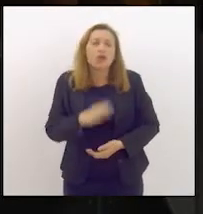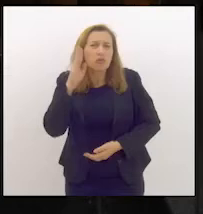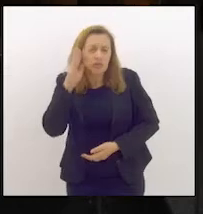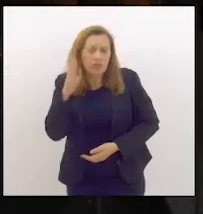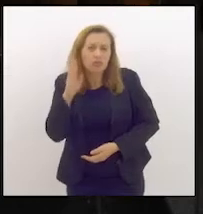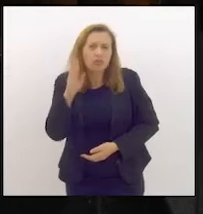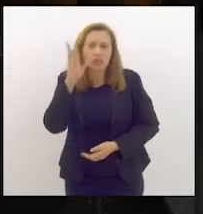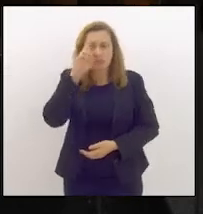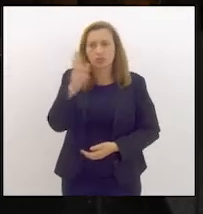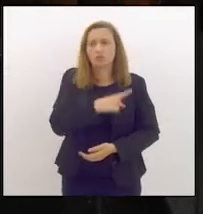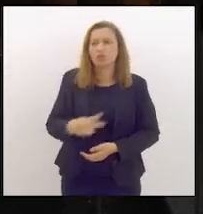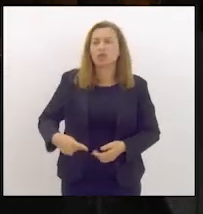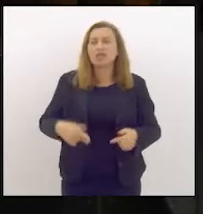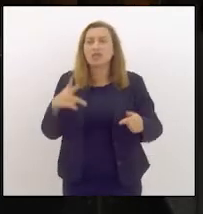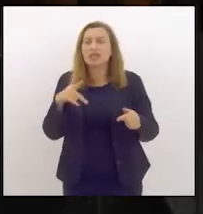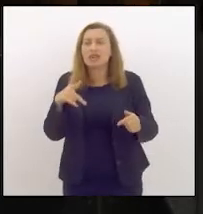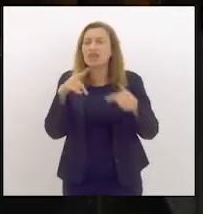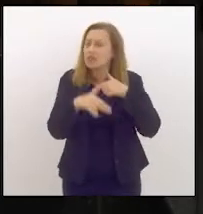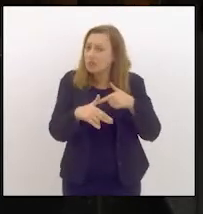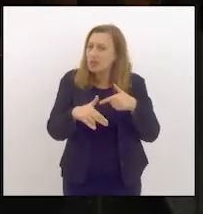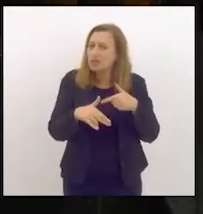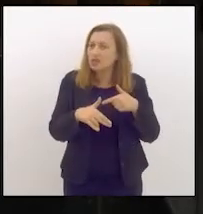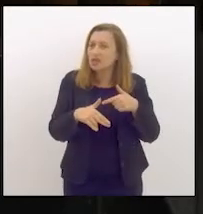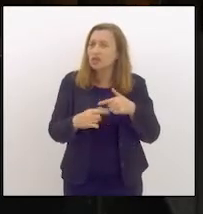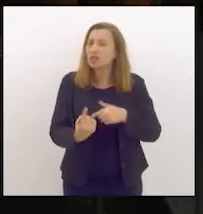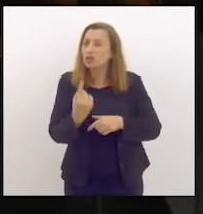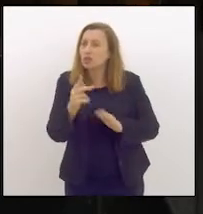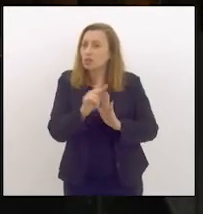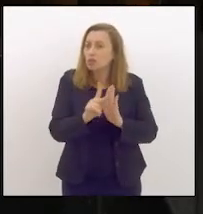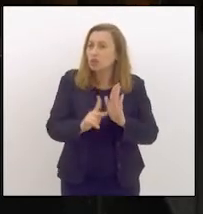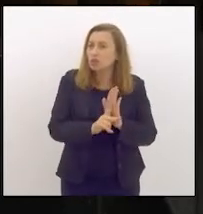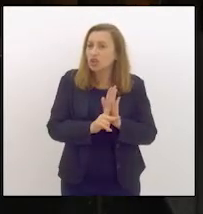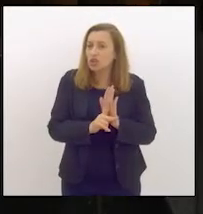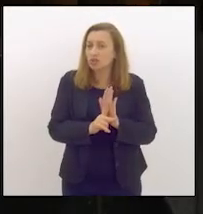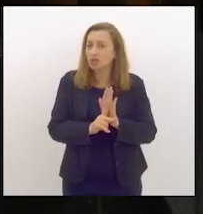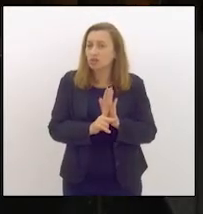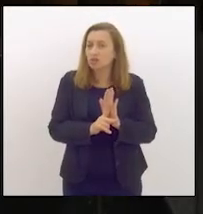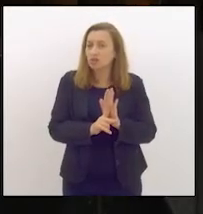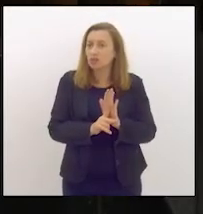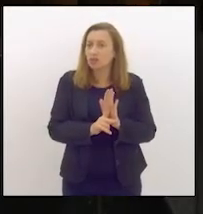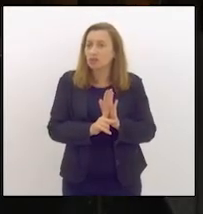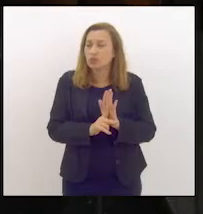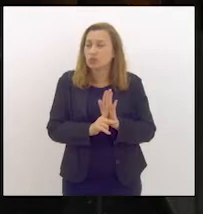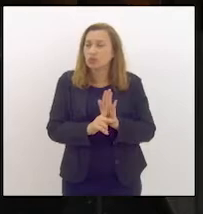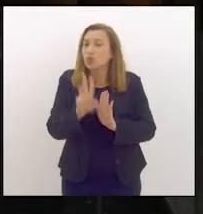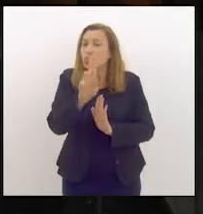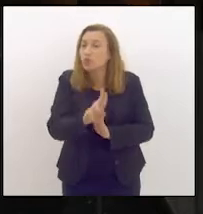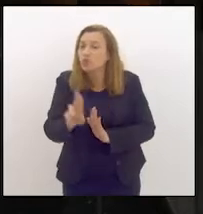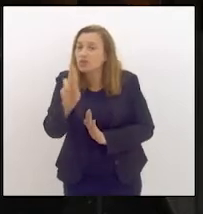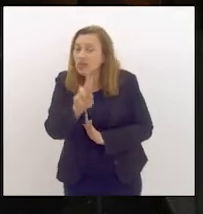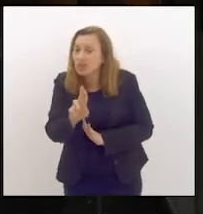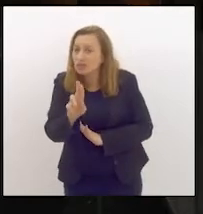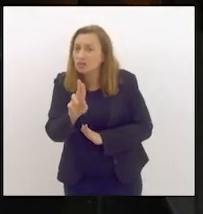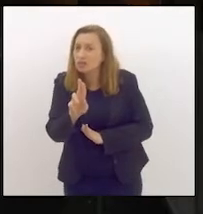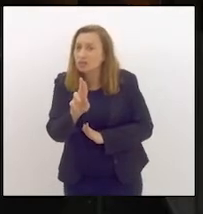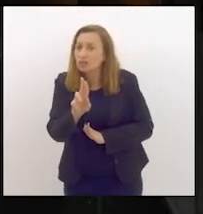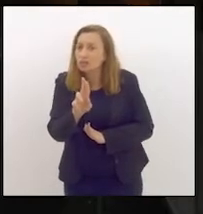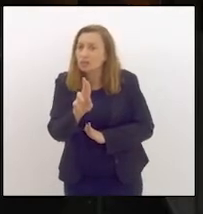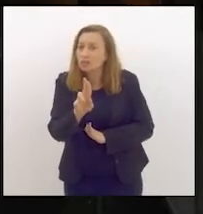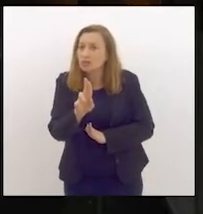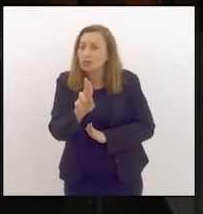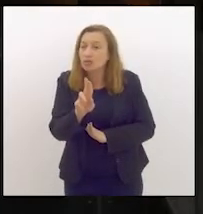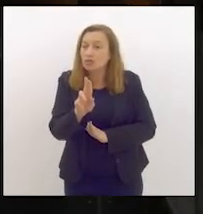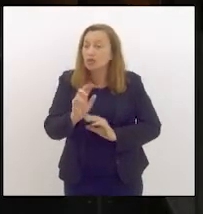principalmente presente impedir que um projeto dessa natureza seja utilizado para